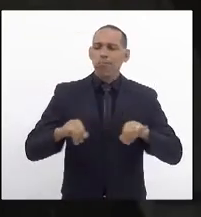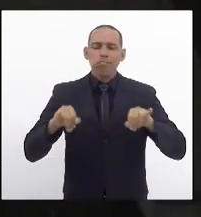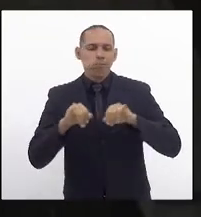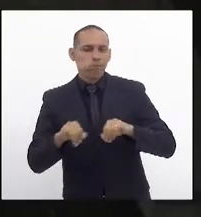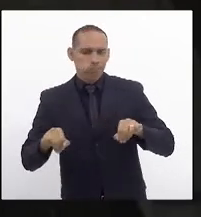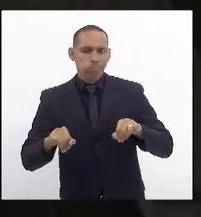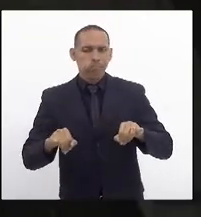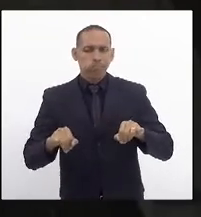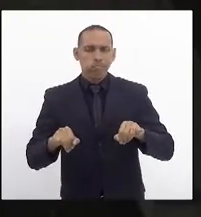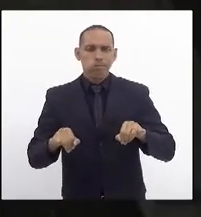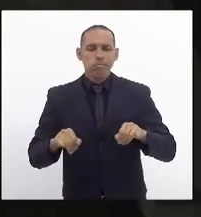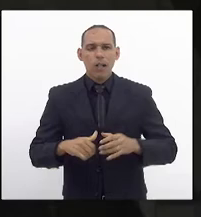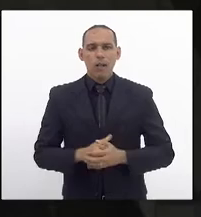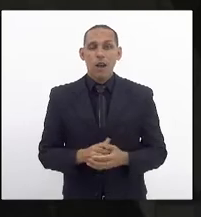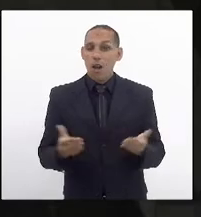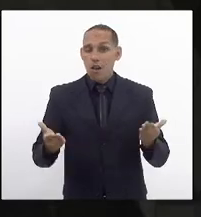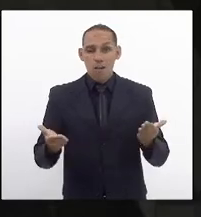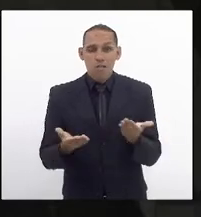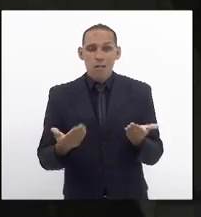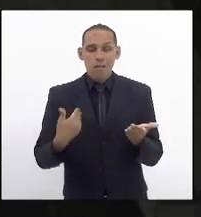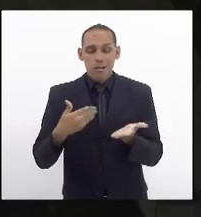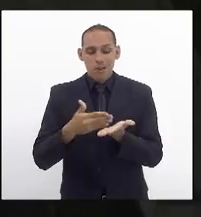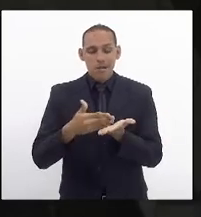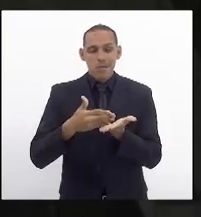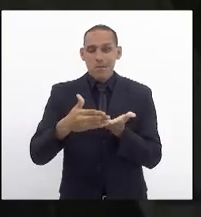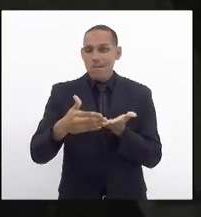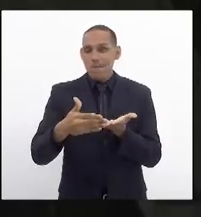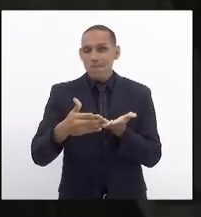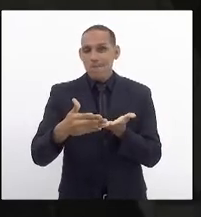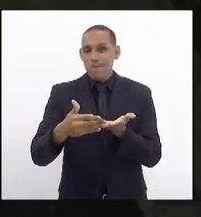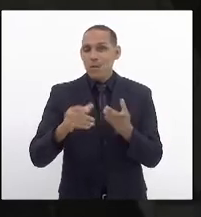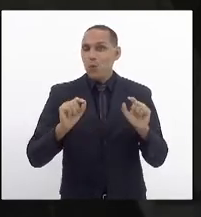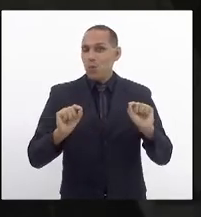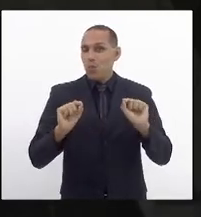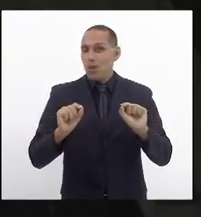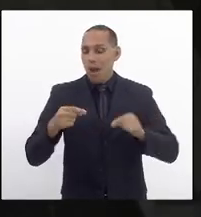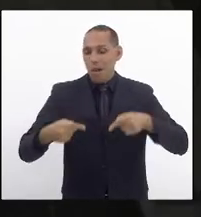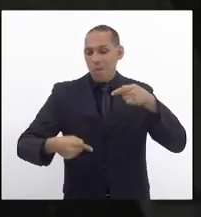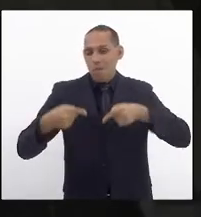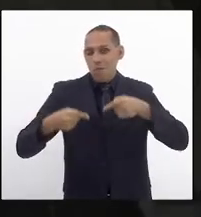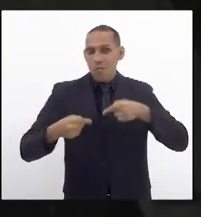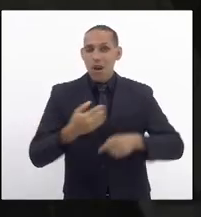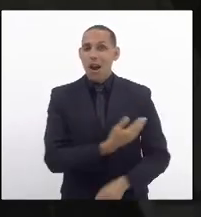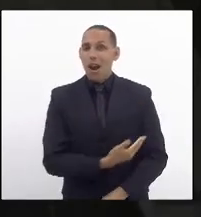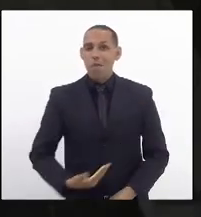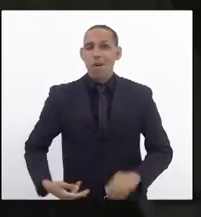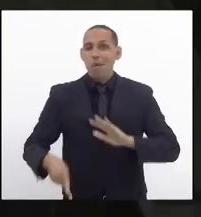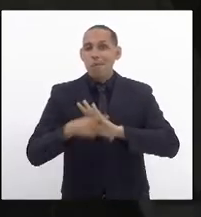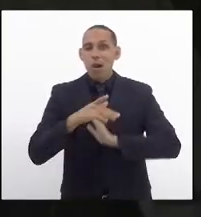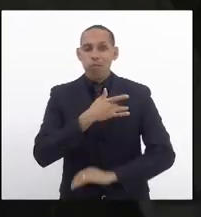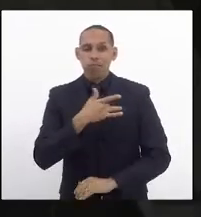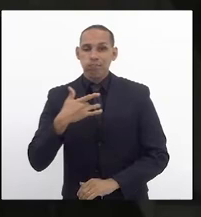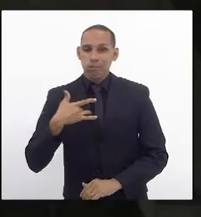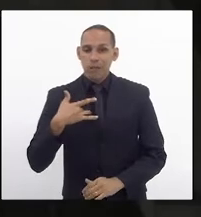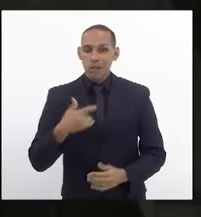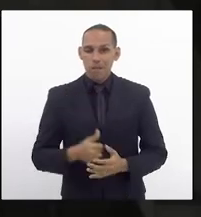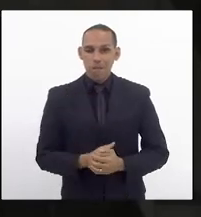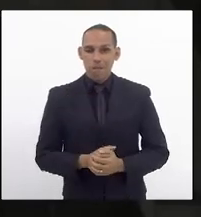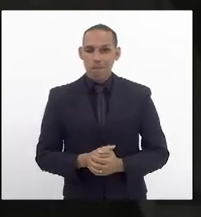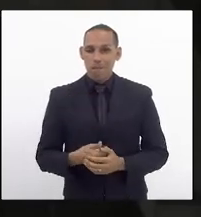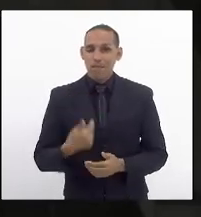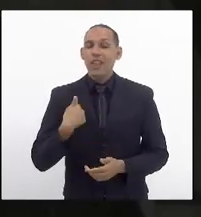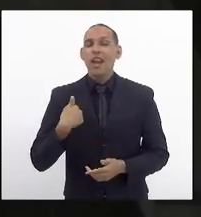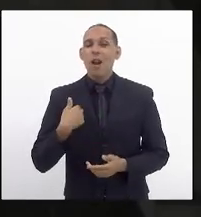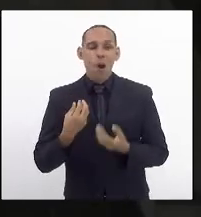política pública e hoje quero começar pela política pública de saúde e eu